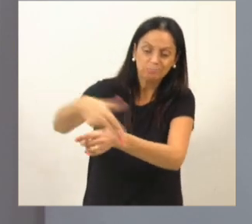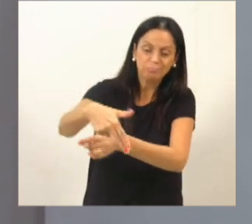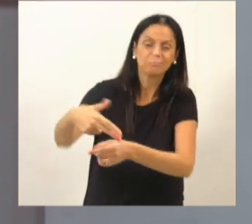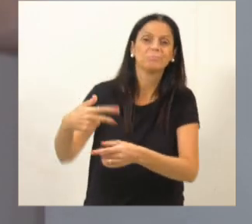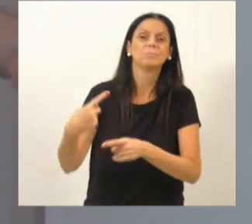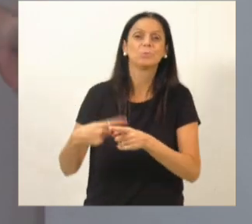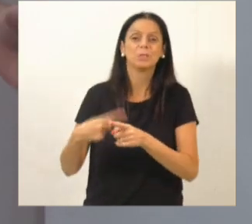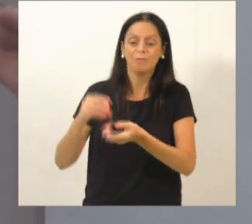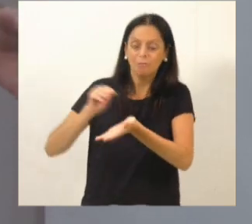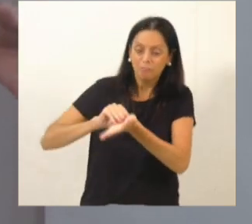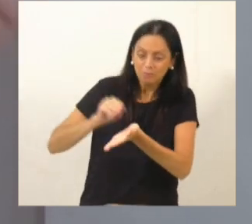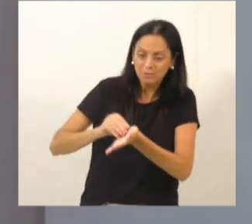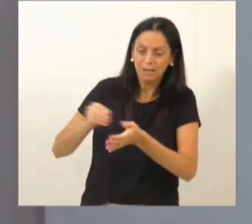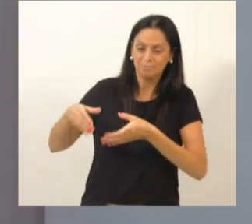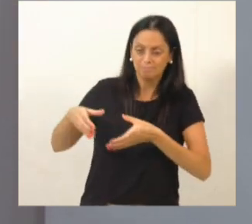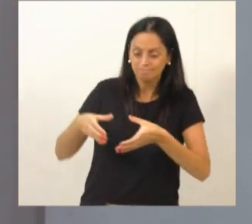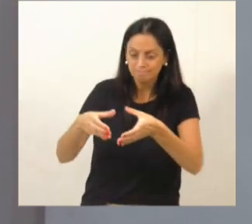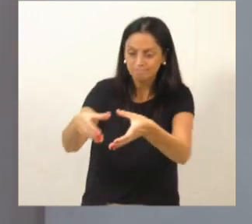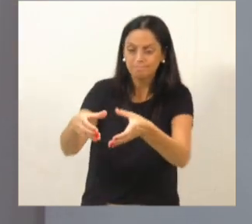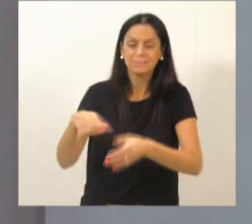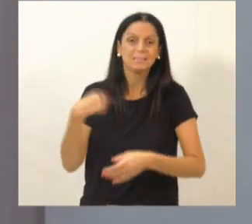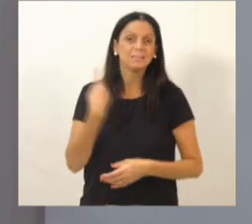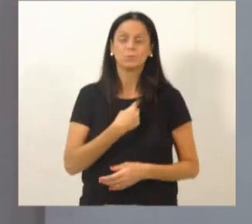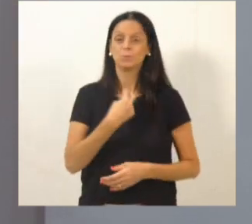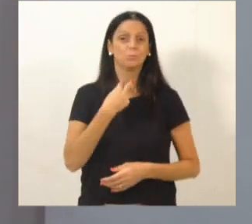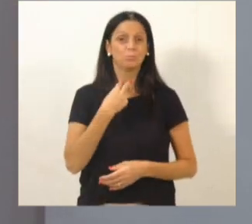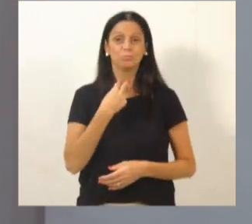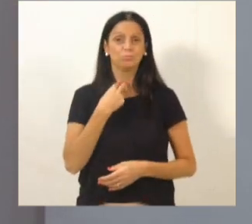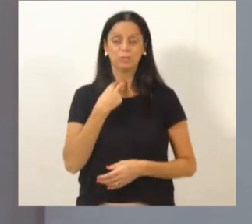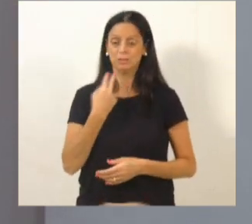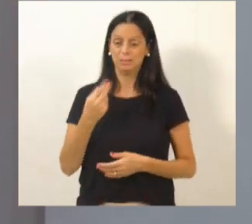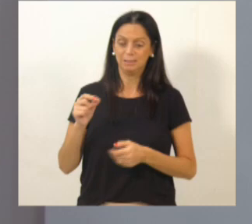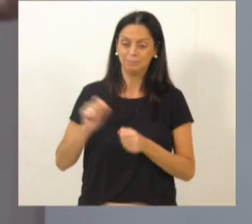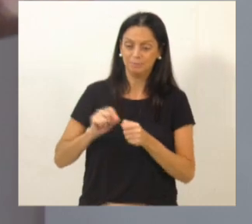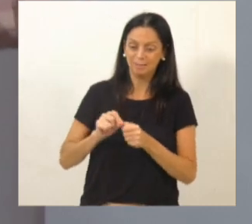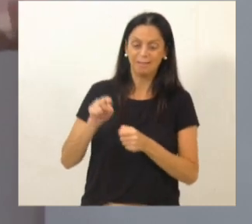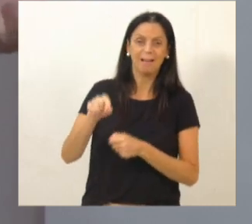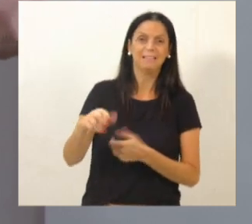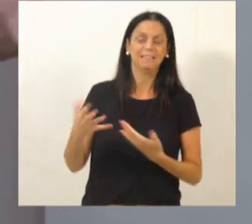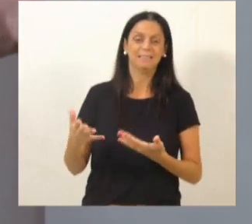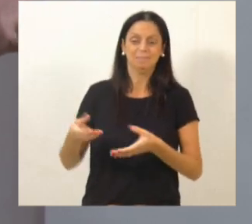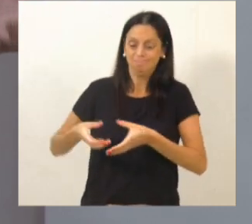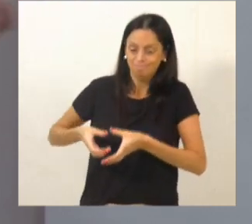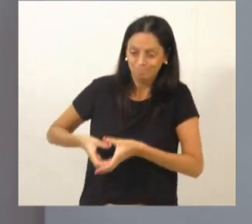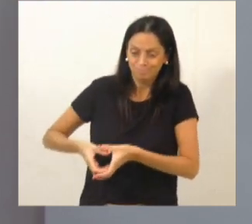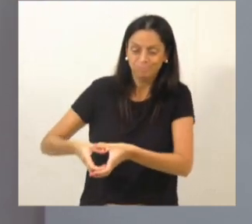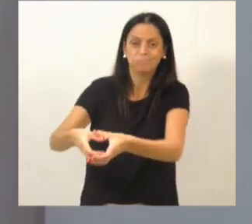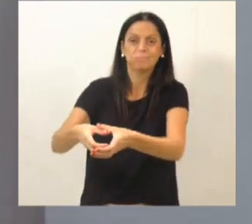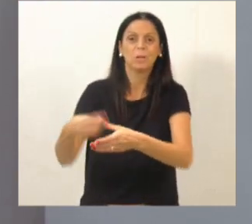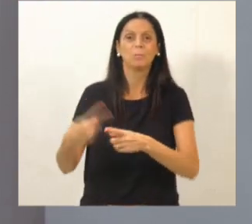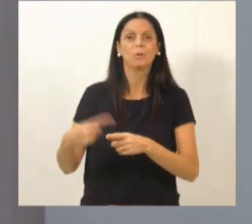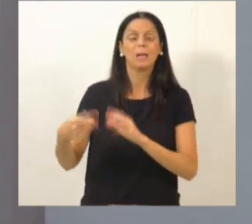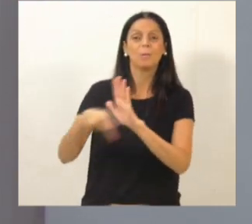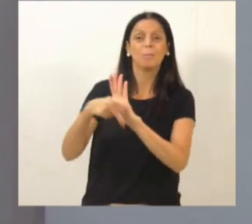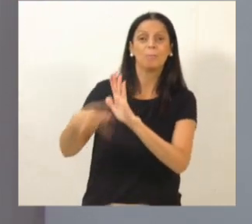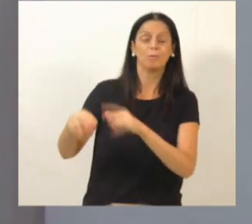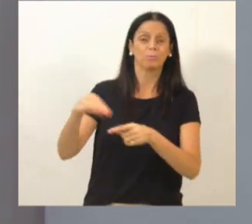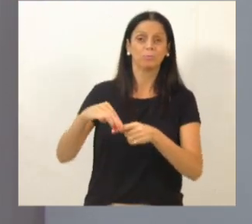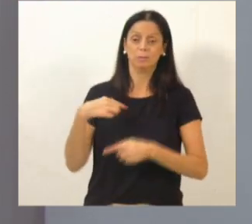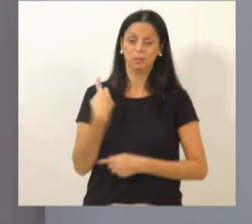a gente não podia ir lá buscar aquela rede, porque ela ainda estava sob responsabilidade do município, a gente não